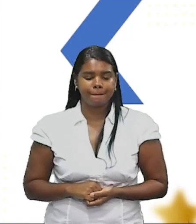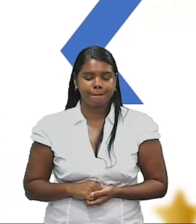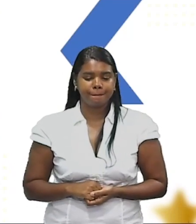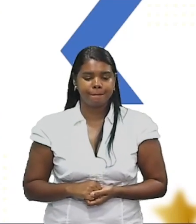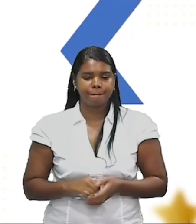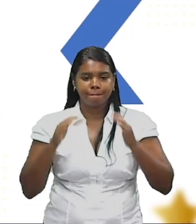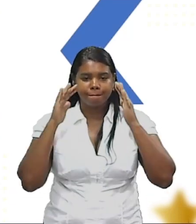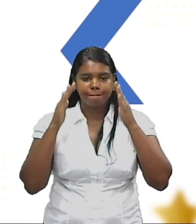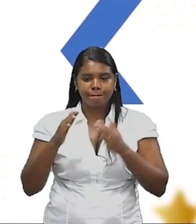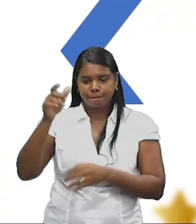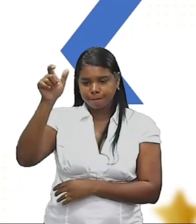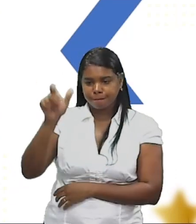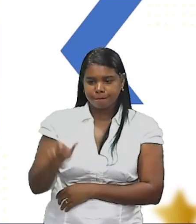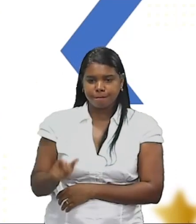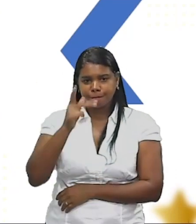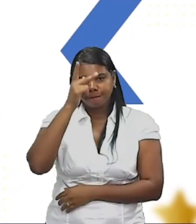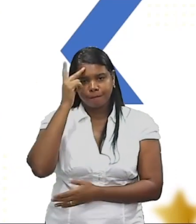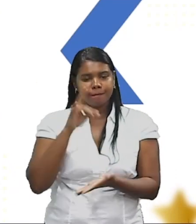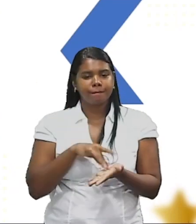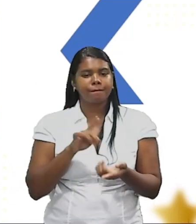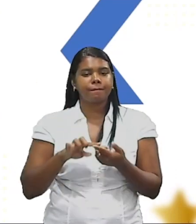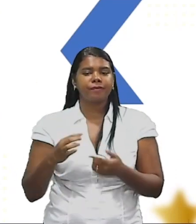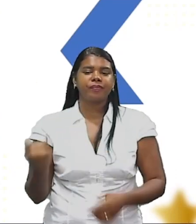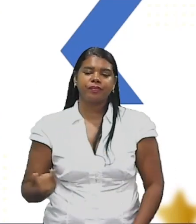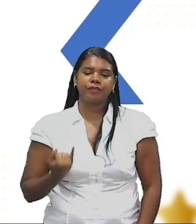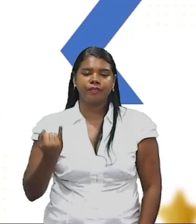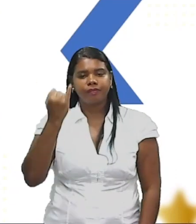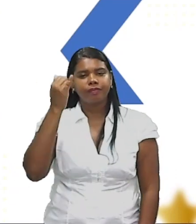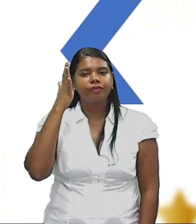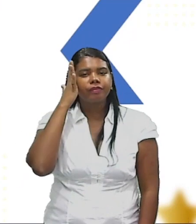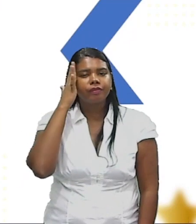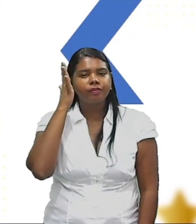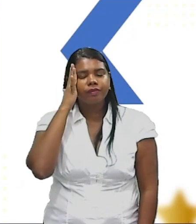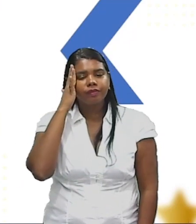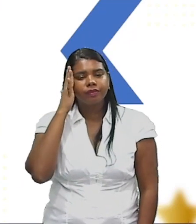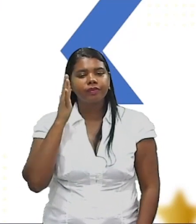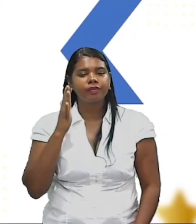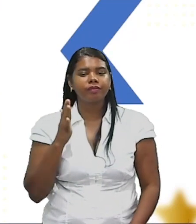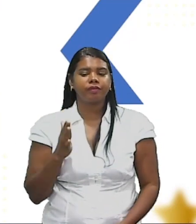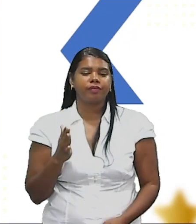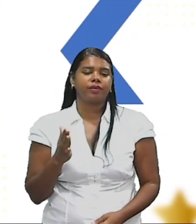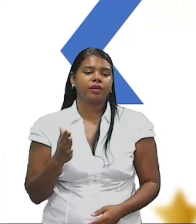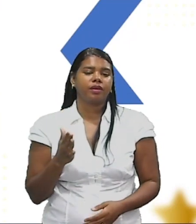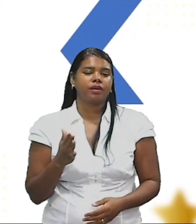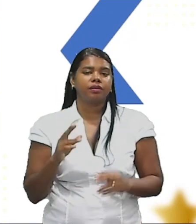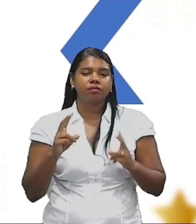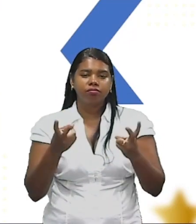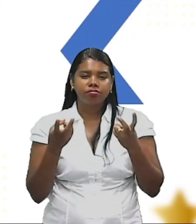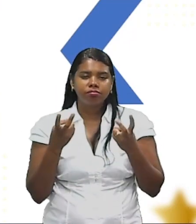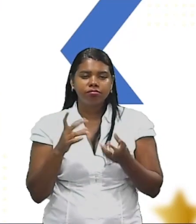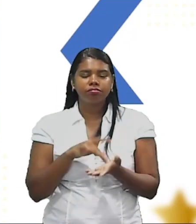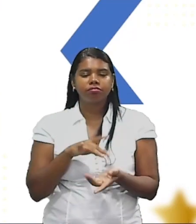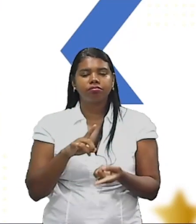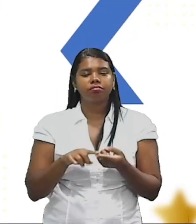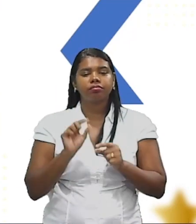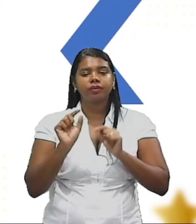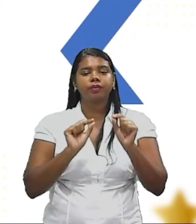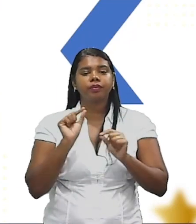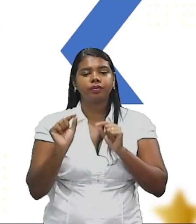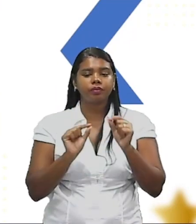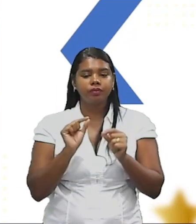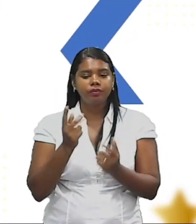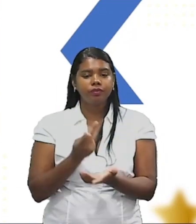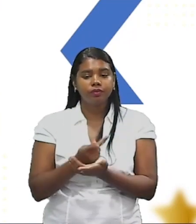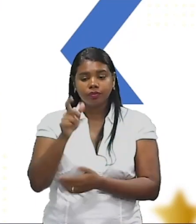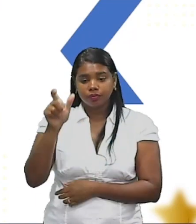no cliente. Ou seja, é muito importante entender o público-alvo, entender as expectativas, entender o que é que aquele cliente